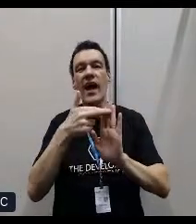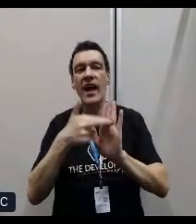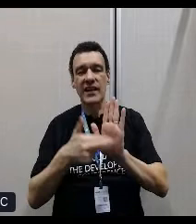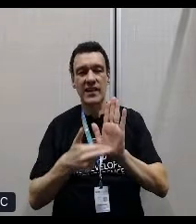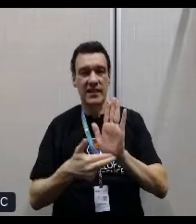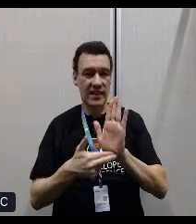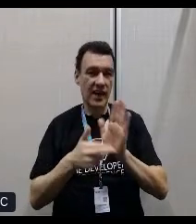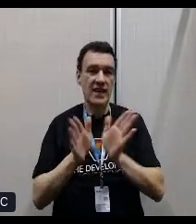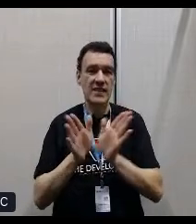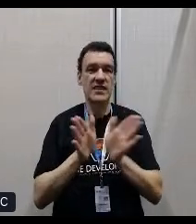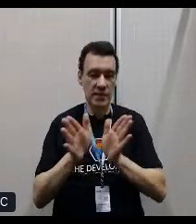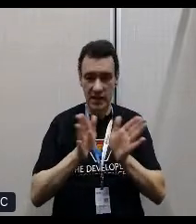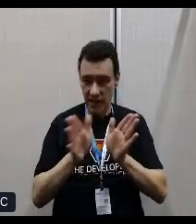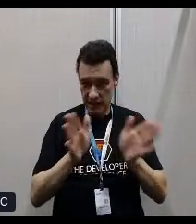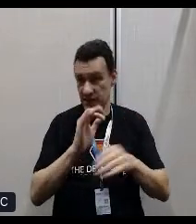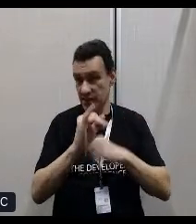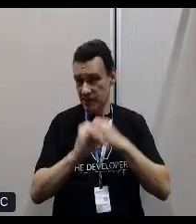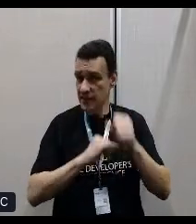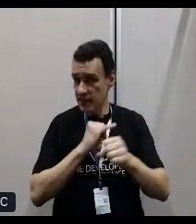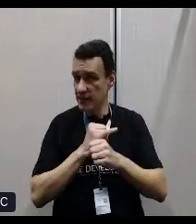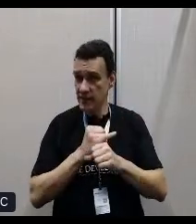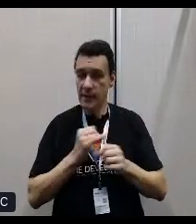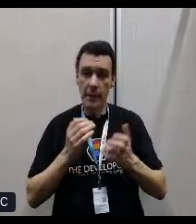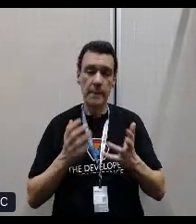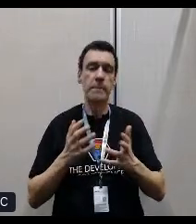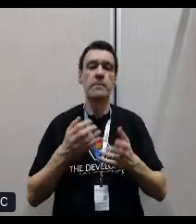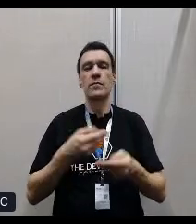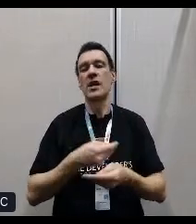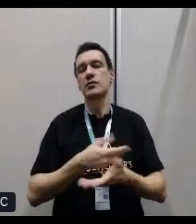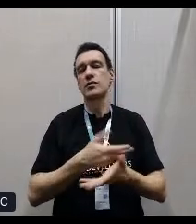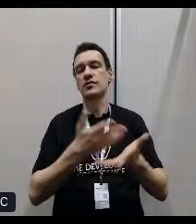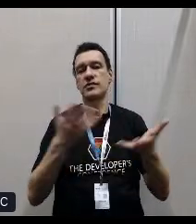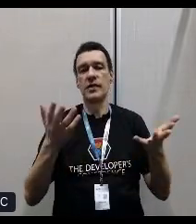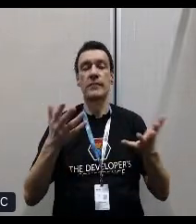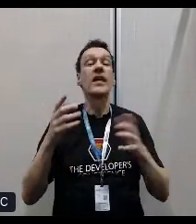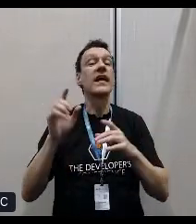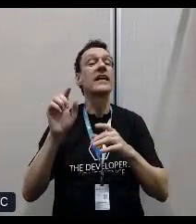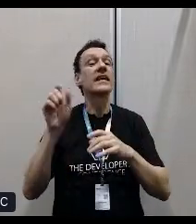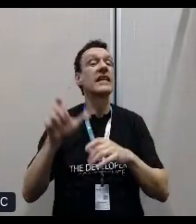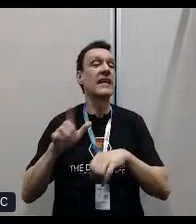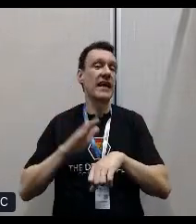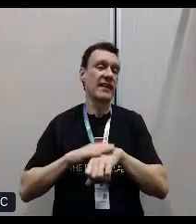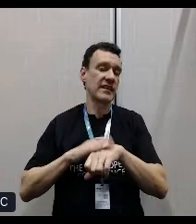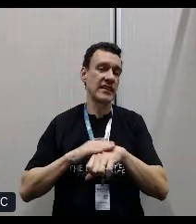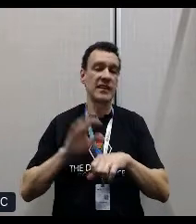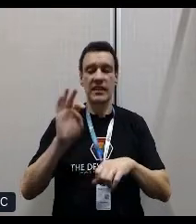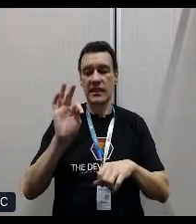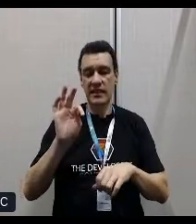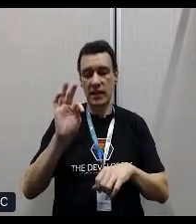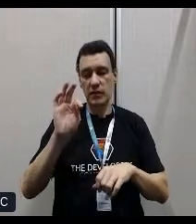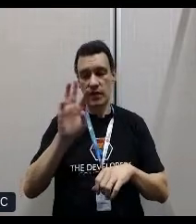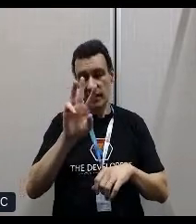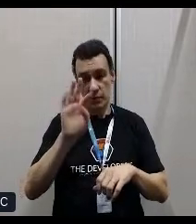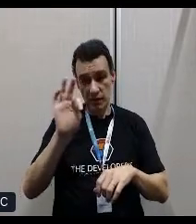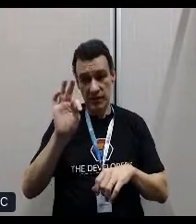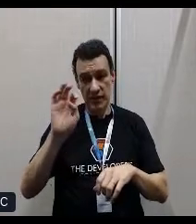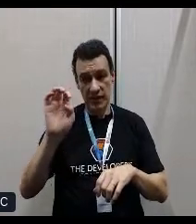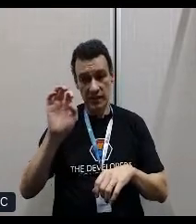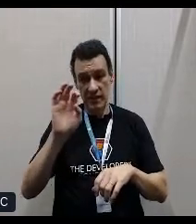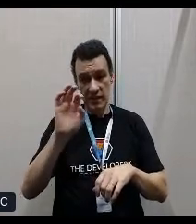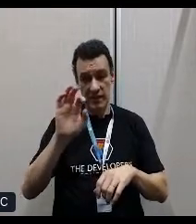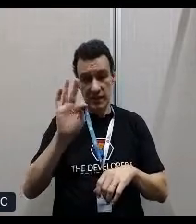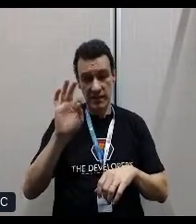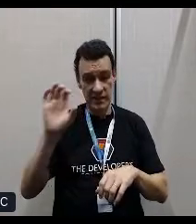internet, que foi disponibilizado pela W3C, que é o consórcio, né, da www, que gerencia a internet,